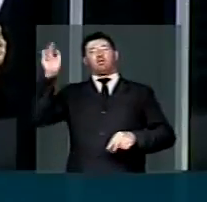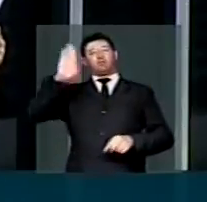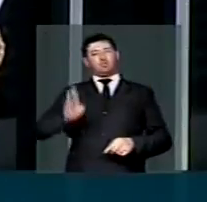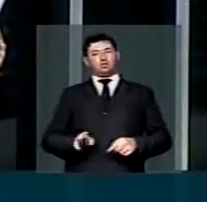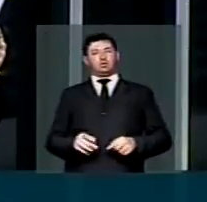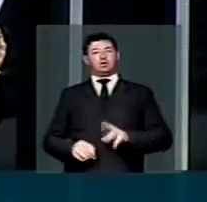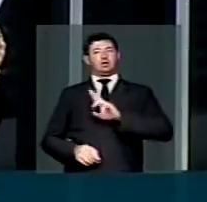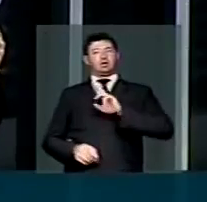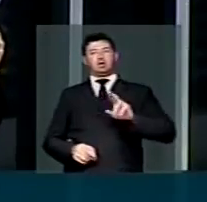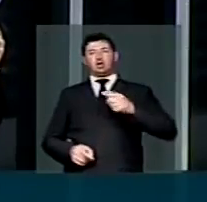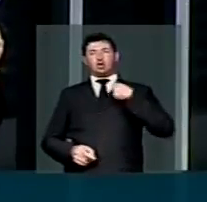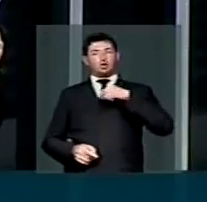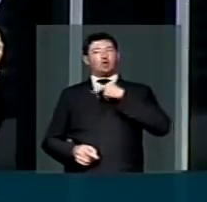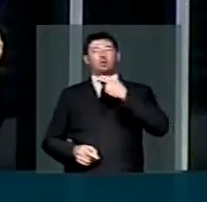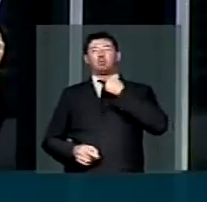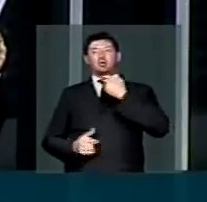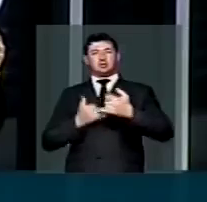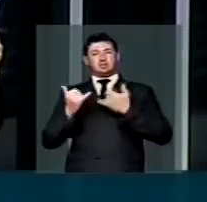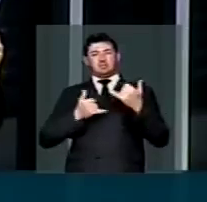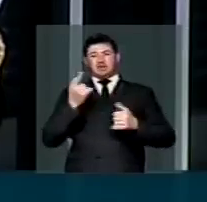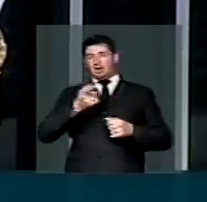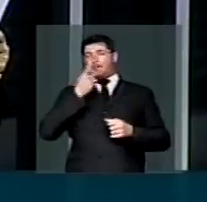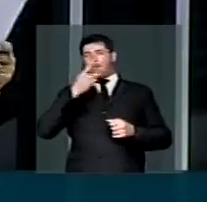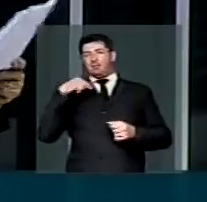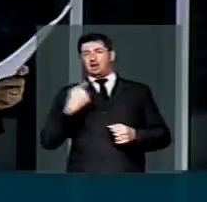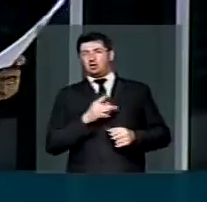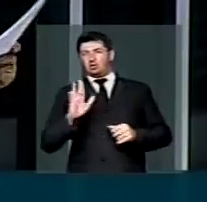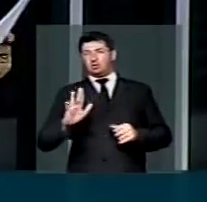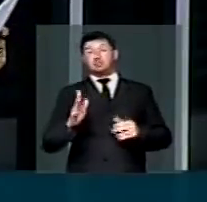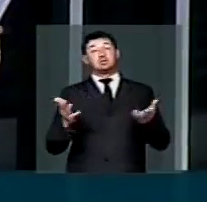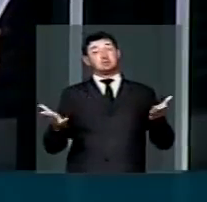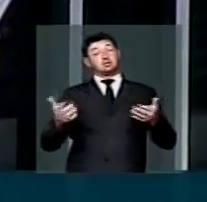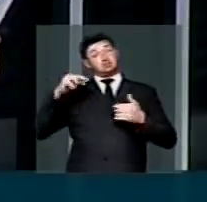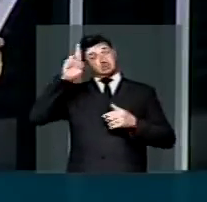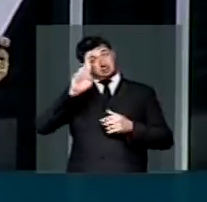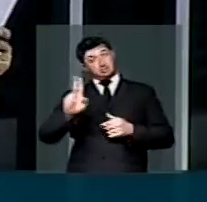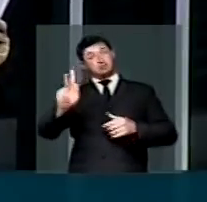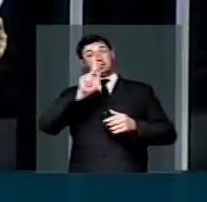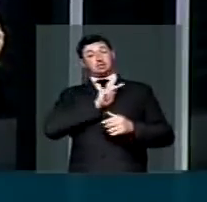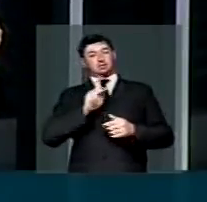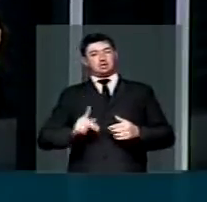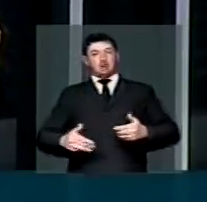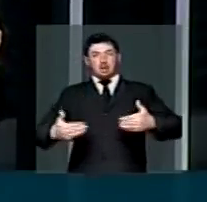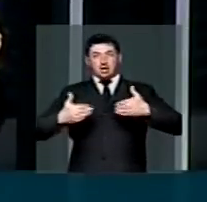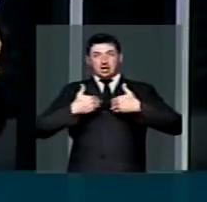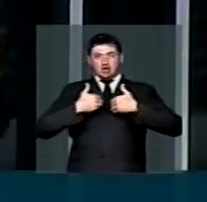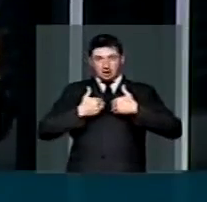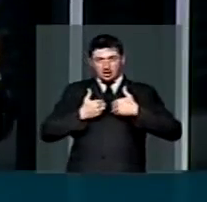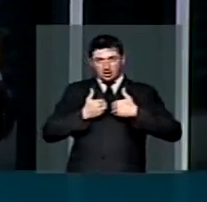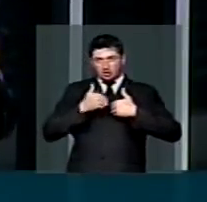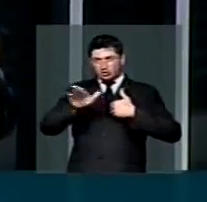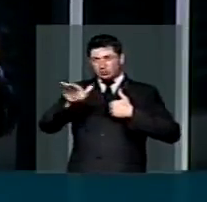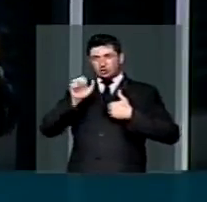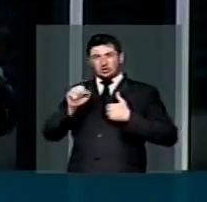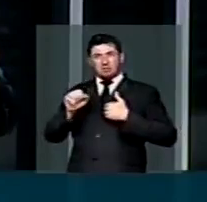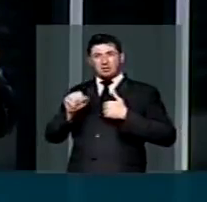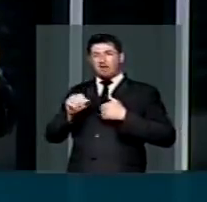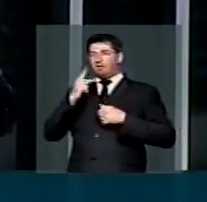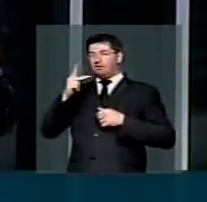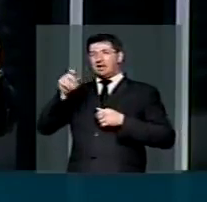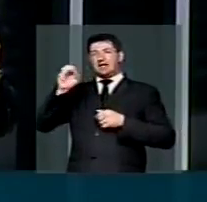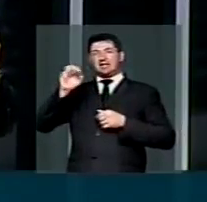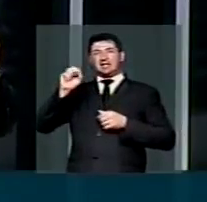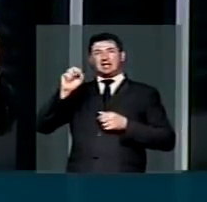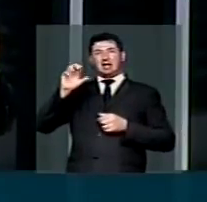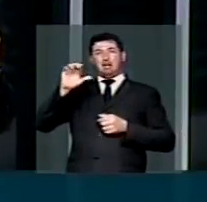brasileiro e não podemos brincar com nossas palavras. Daí, senhor presidente, eu não chamar o senador Mário